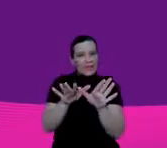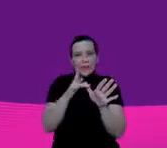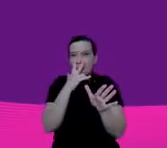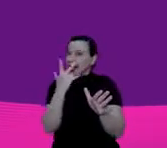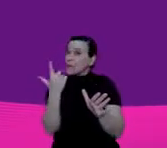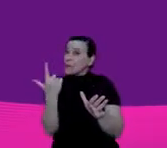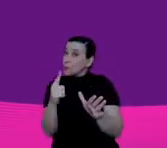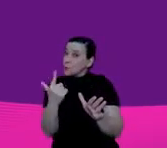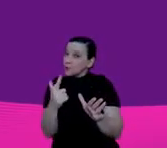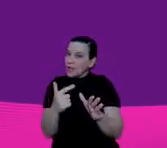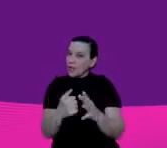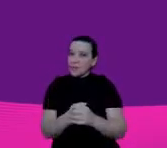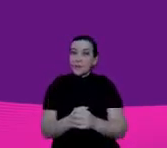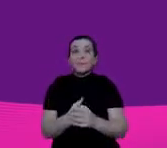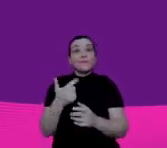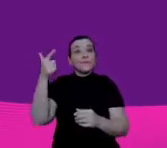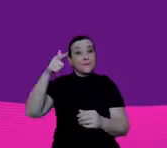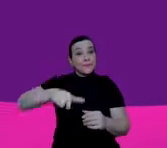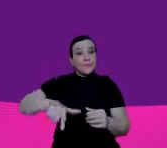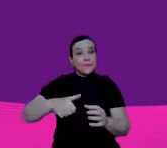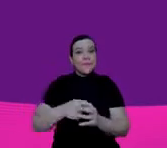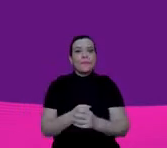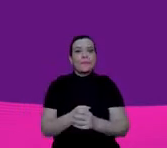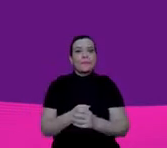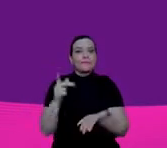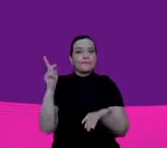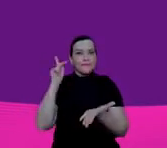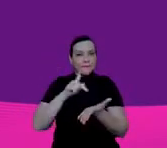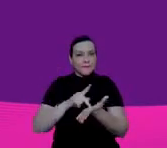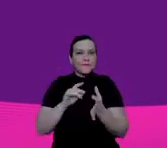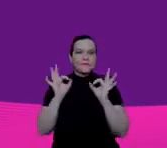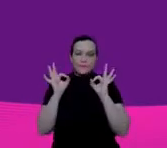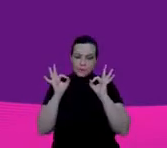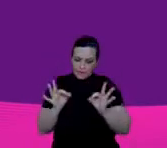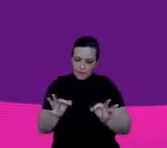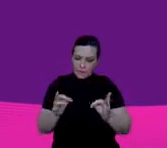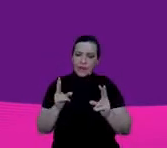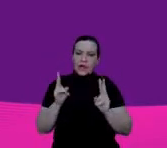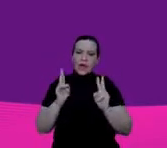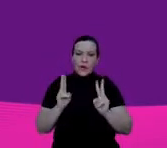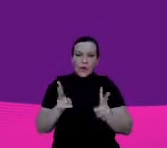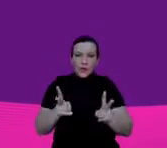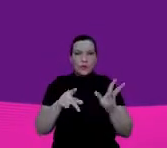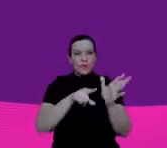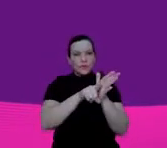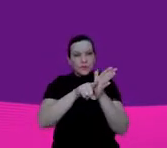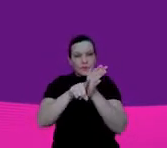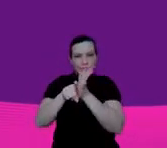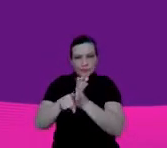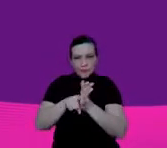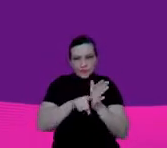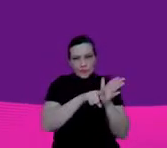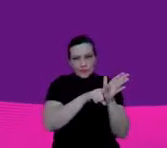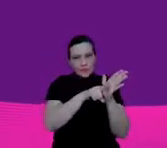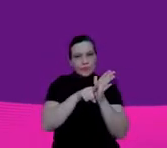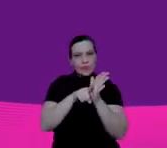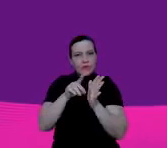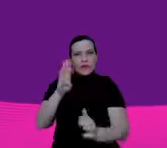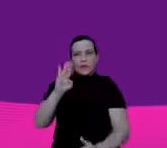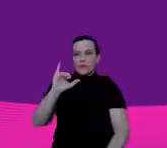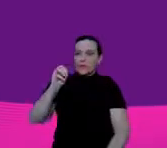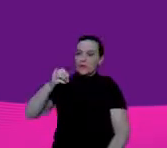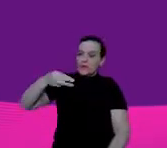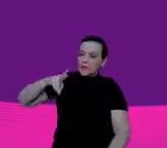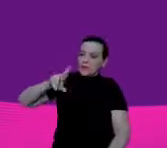Mas o fato é que ainda continua a busca por um biomarcador, né, tanto, enfim, de imagem, e quanto